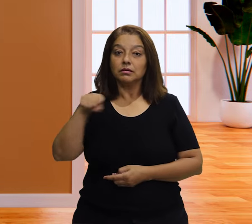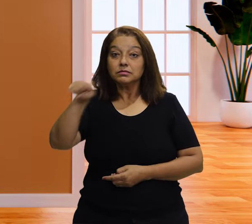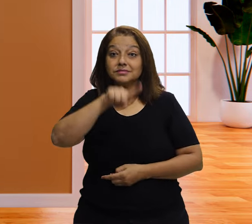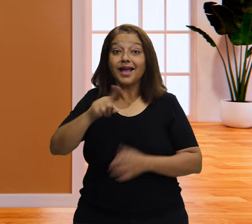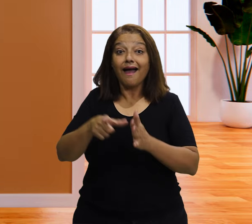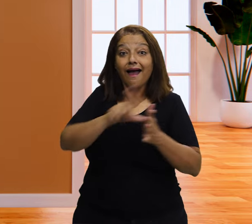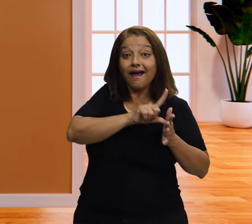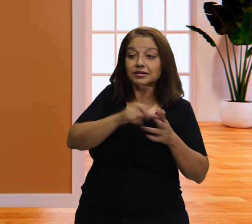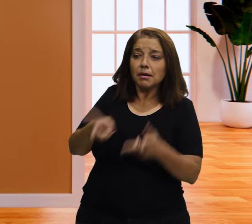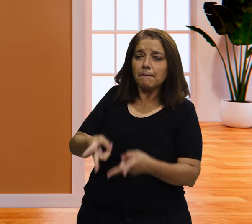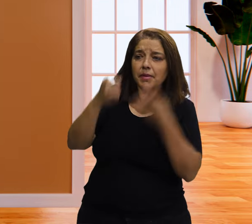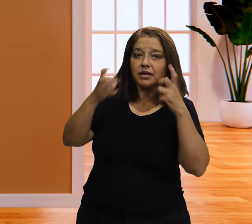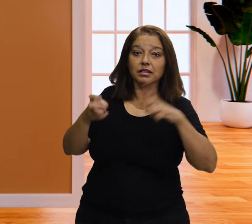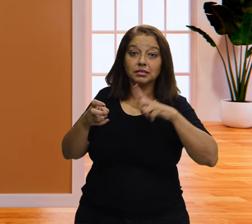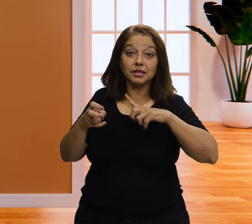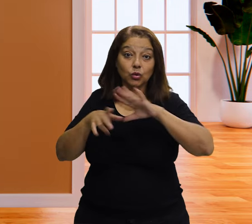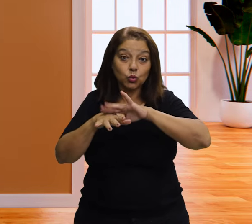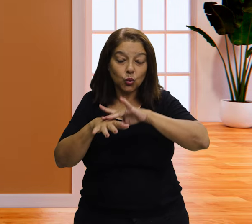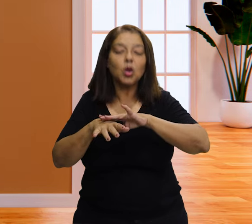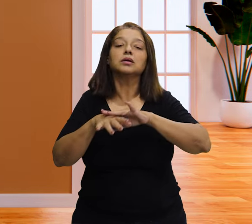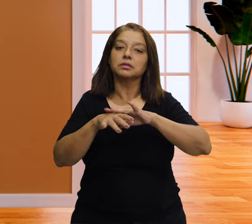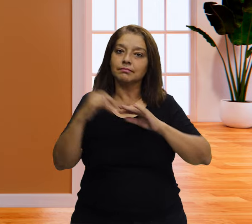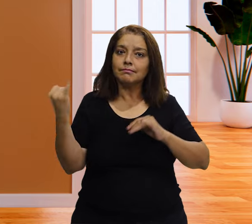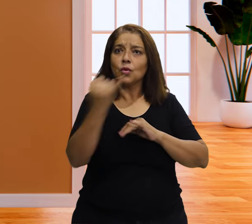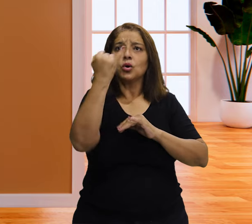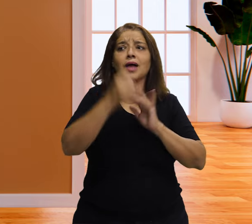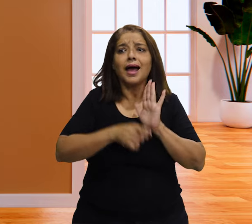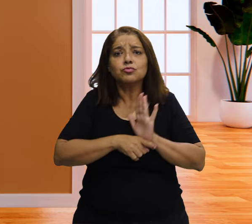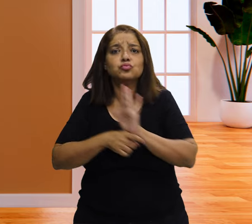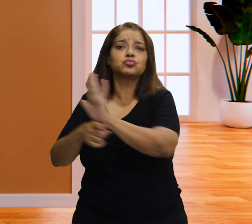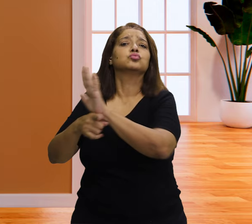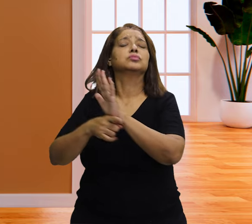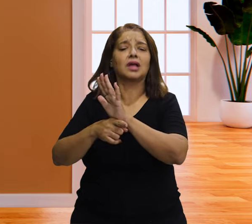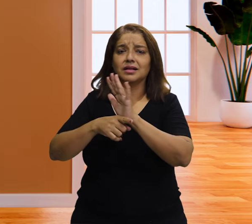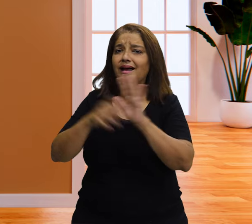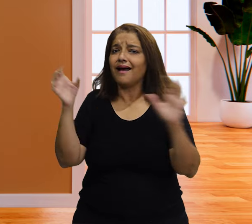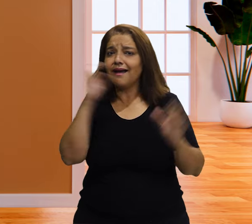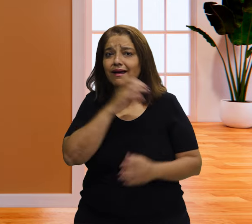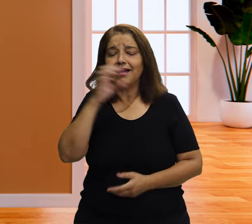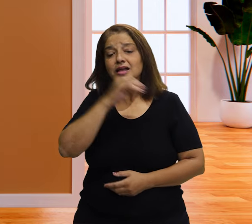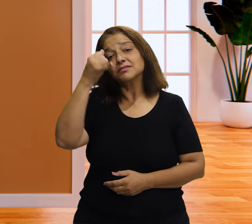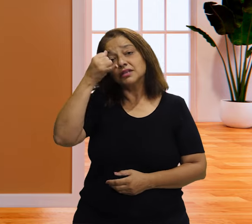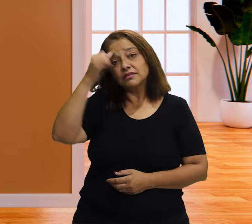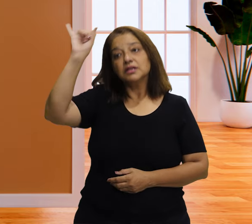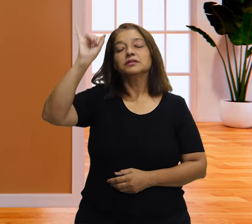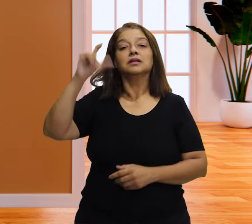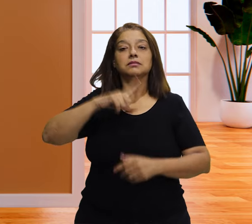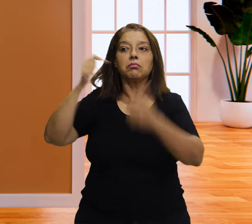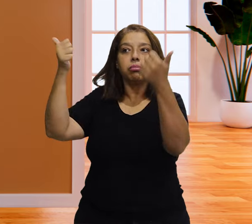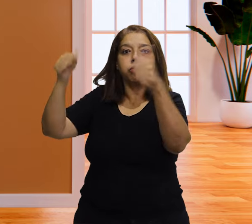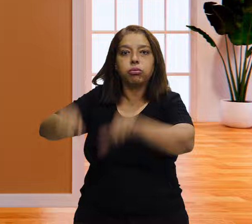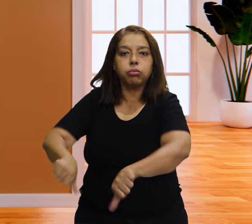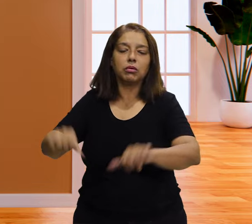uma intervenção mais eficaz, evitando a cronificação do sofrimento. Nesse contexto,